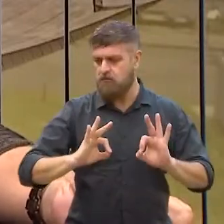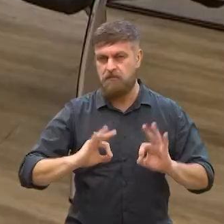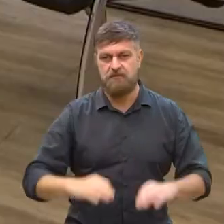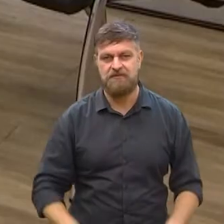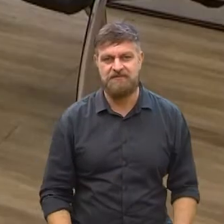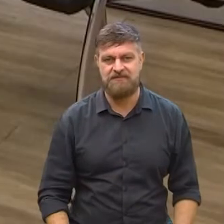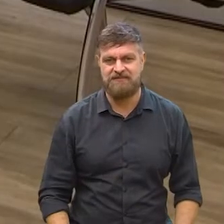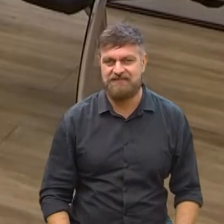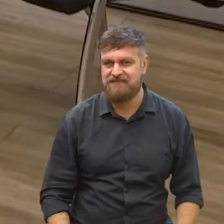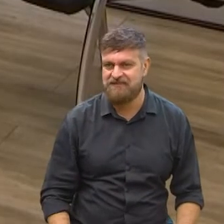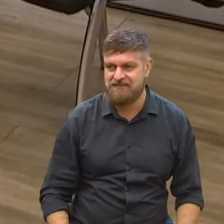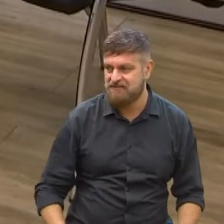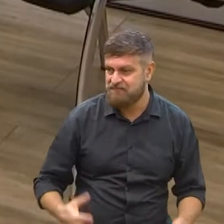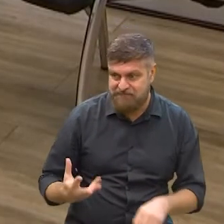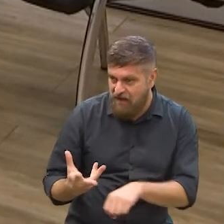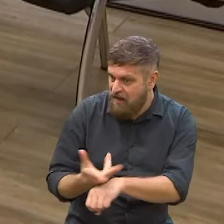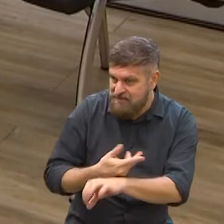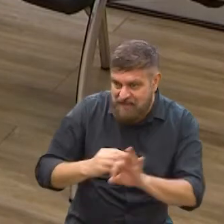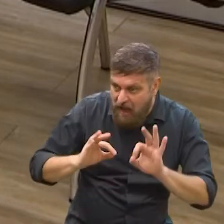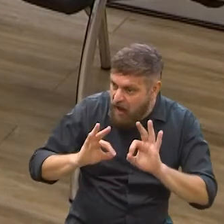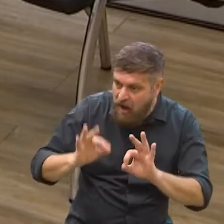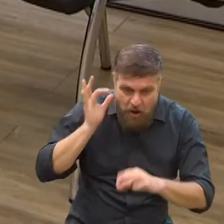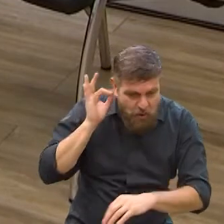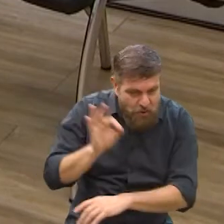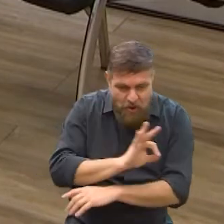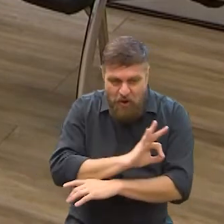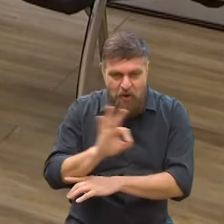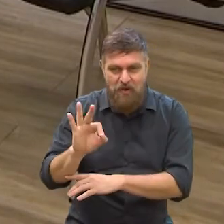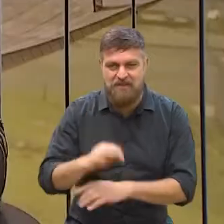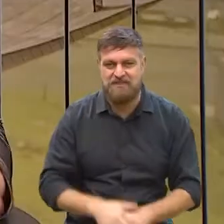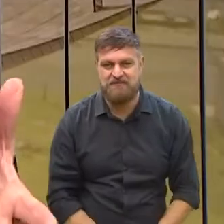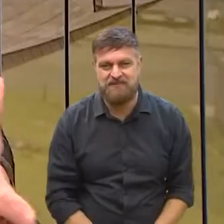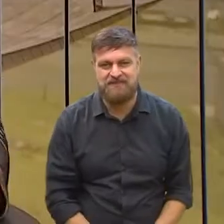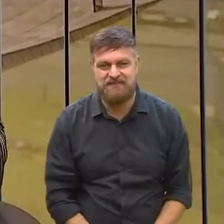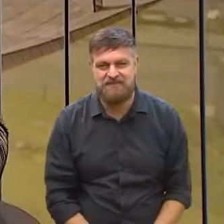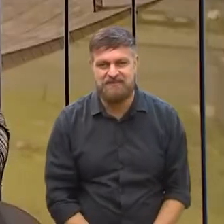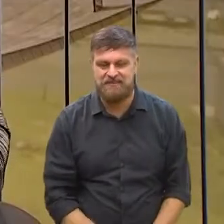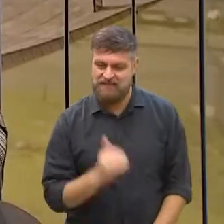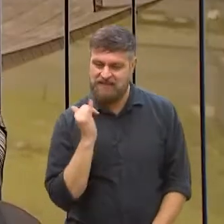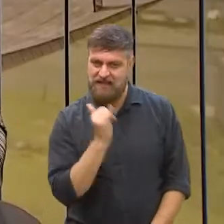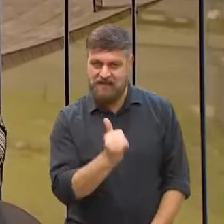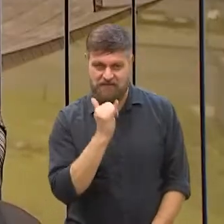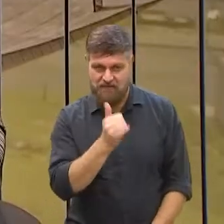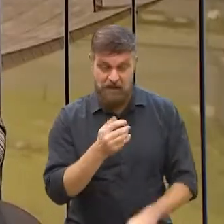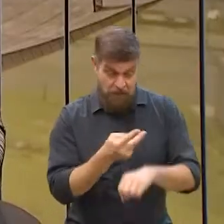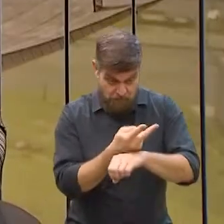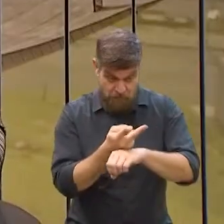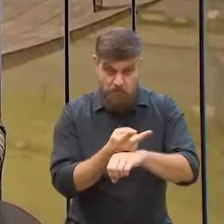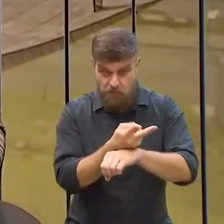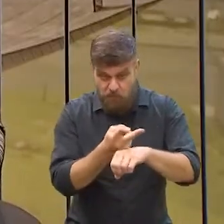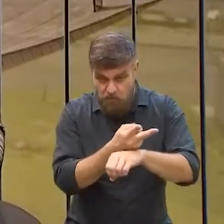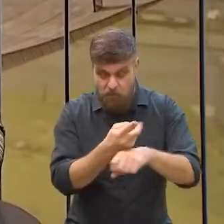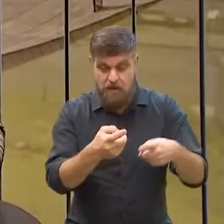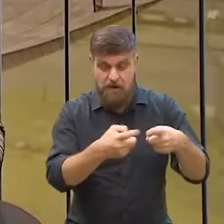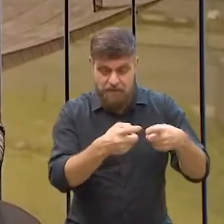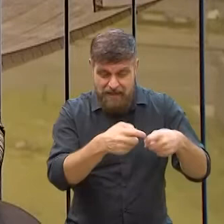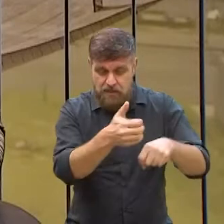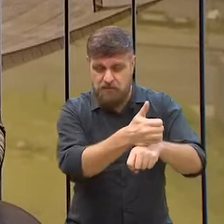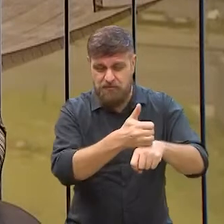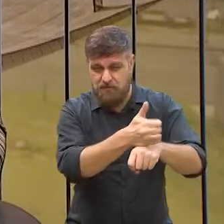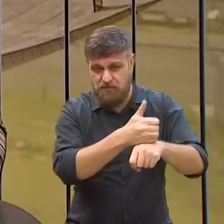tá inteirona! É o que eu quero, entendeu? Então eu digo para as pessoas, procurem realmente um bom